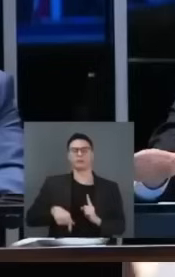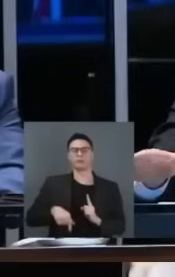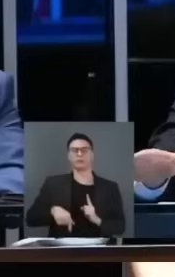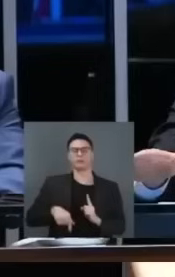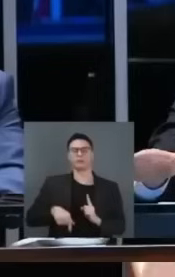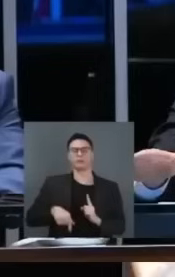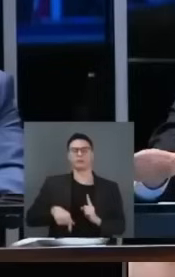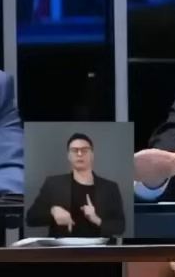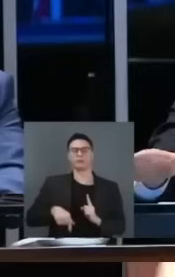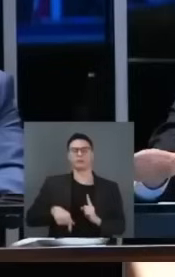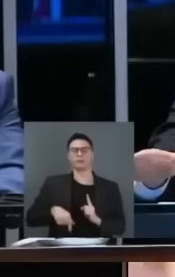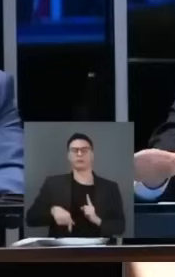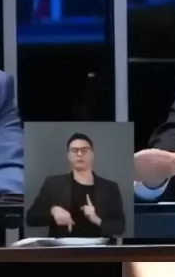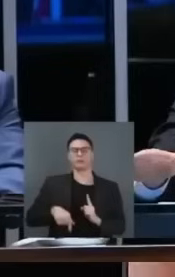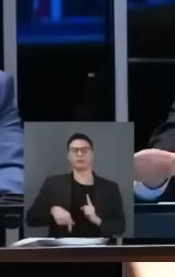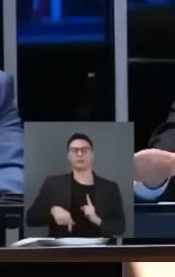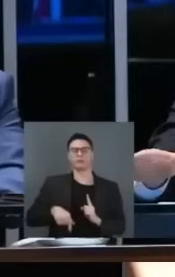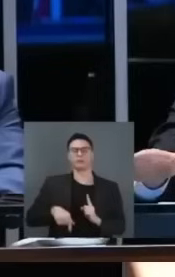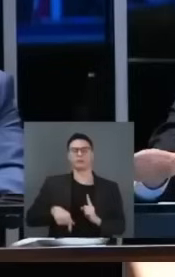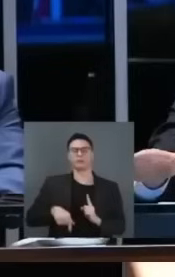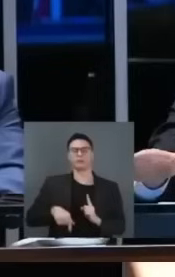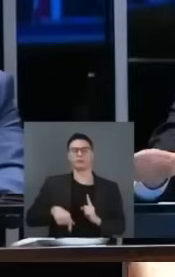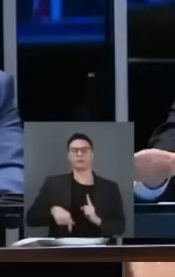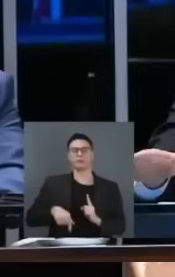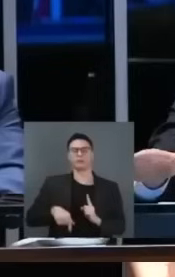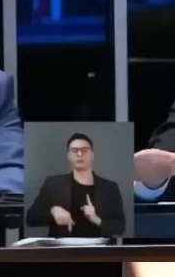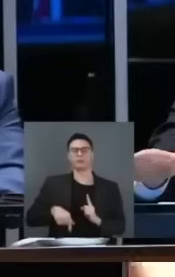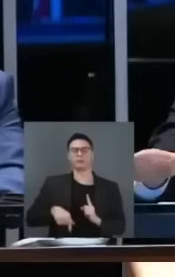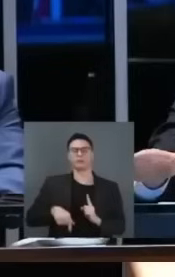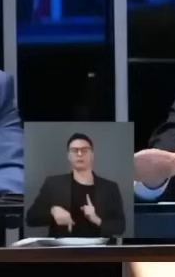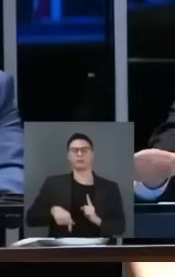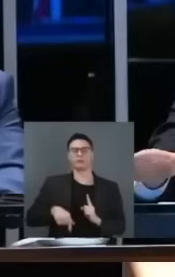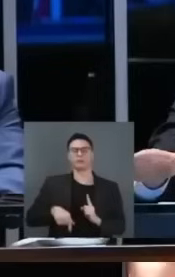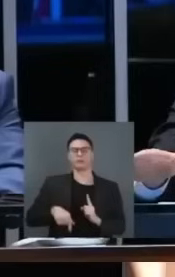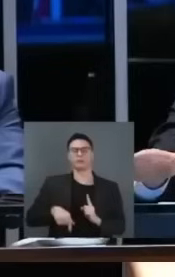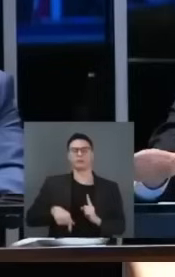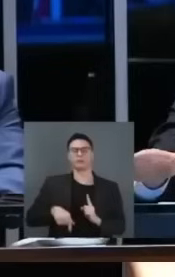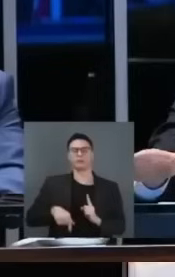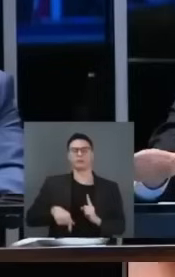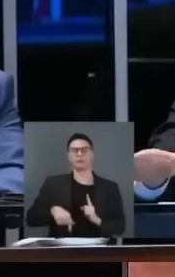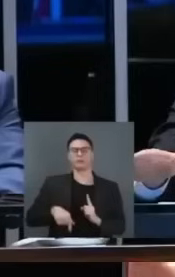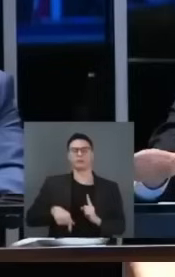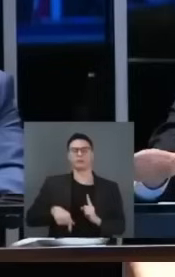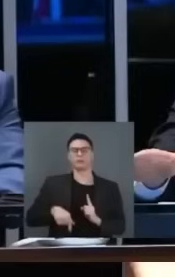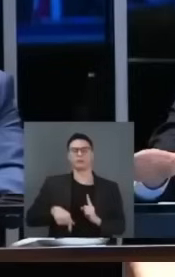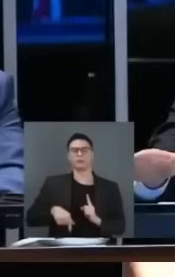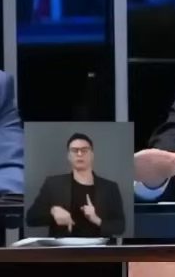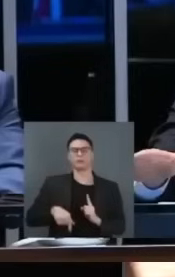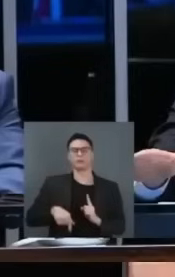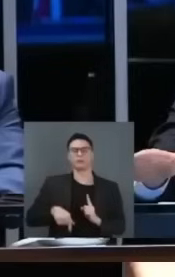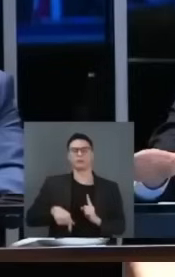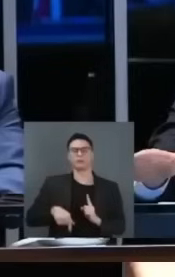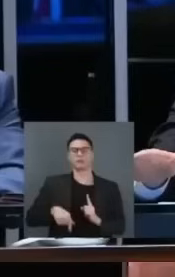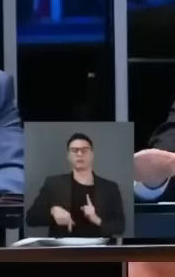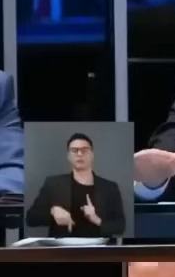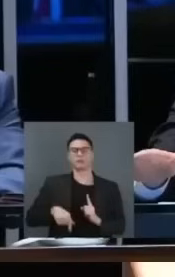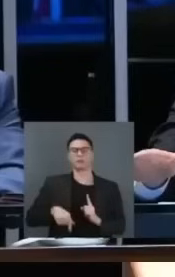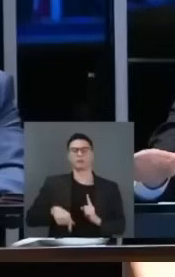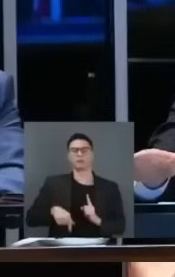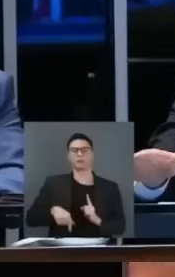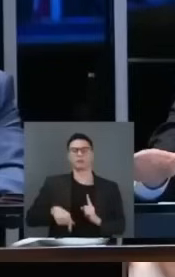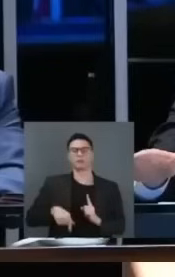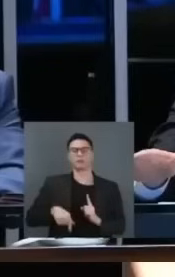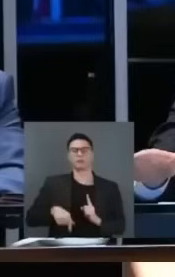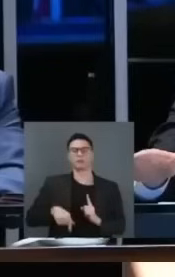ficar esperando por uma legislação que nunca sai. O STF tem que decidir. E se vocês não trabalham e não legislam e não decidem,